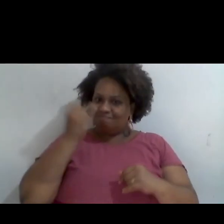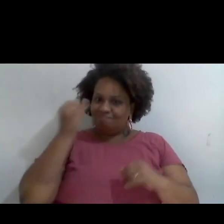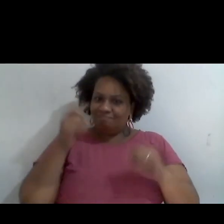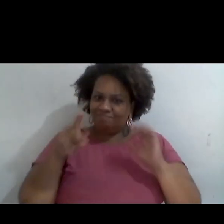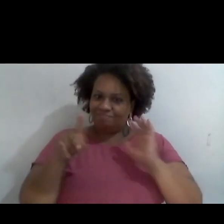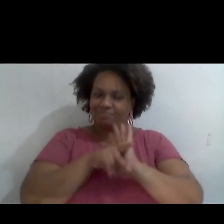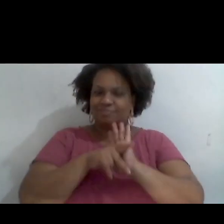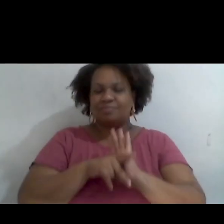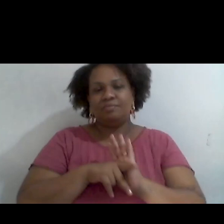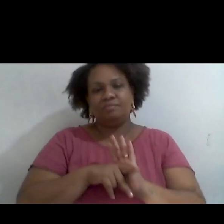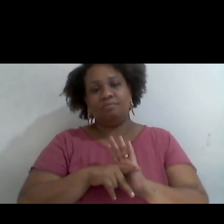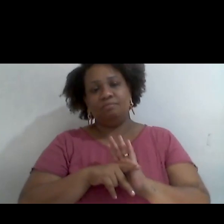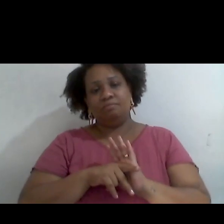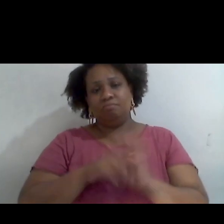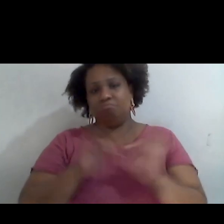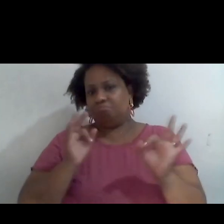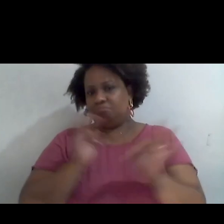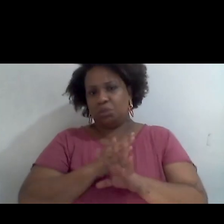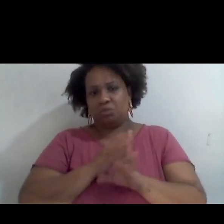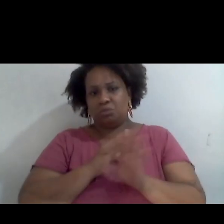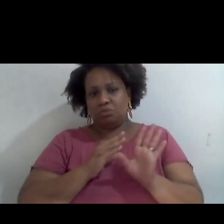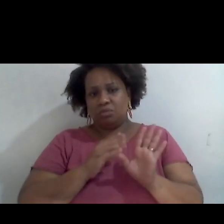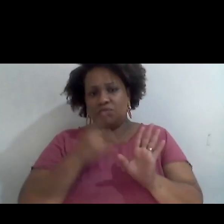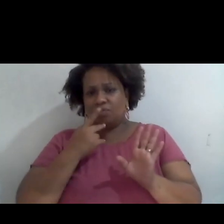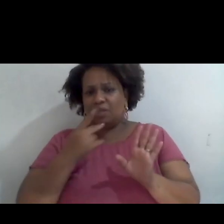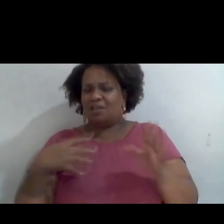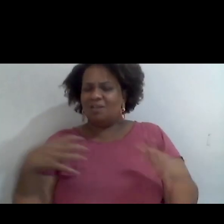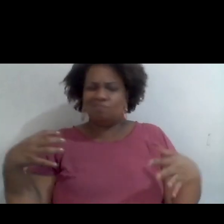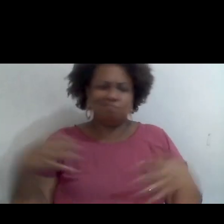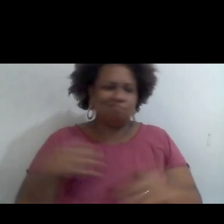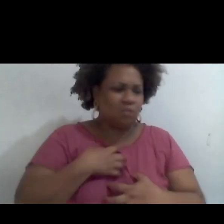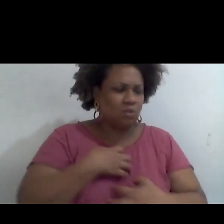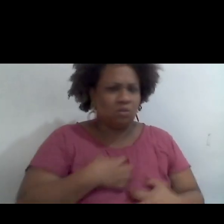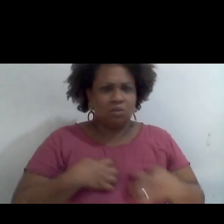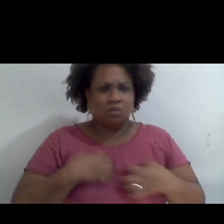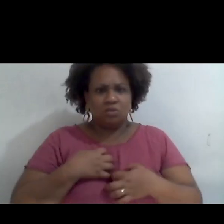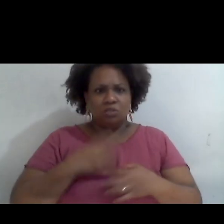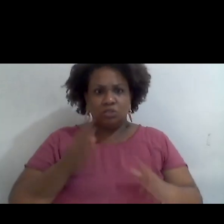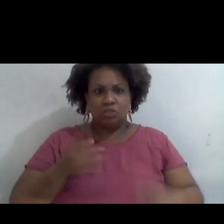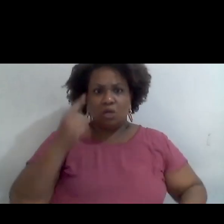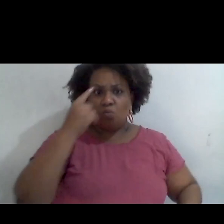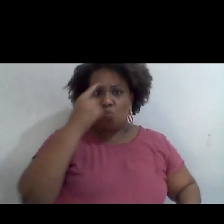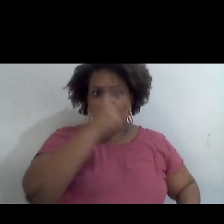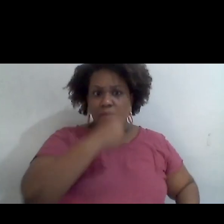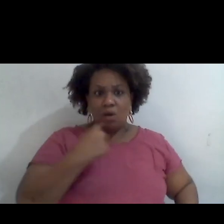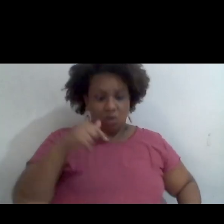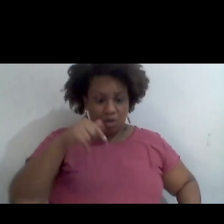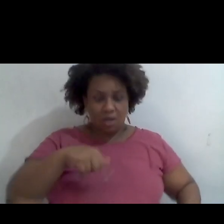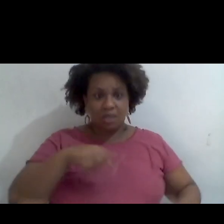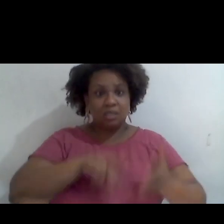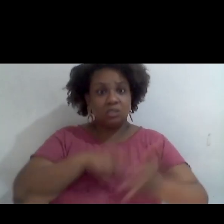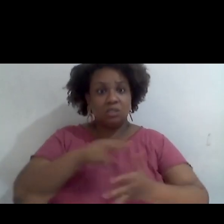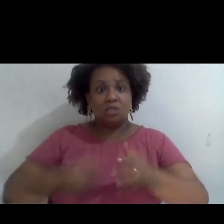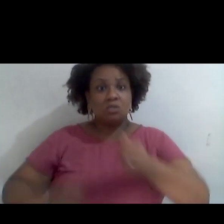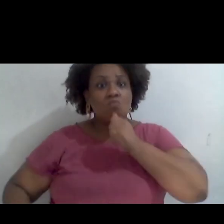eu posso até encerrar minha fala dizendo que eu estou muito frustrado, porque já há uma hora do encontro setorial de dança, eu não ouvi